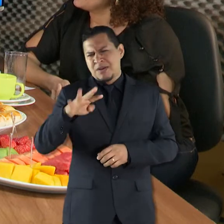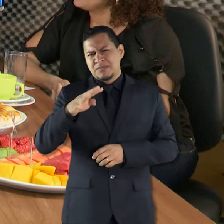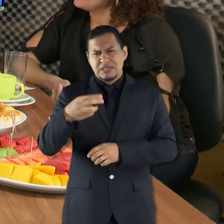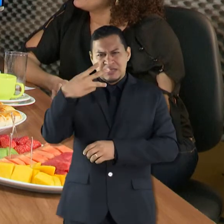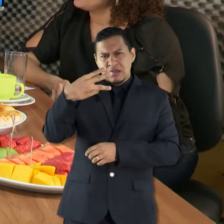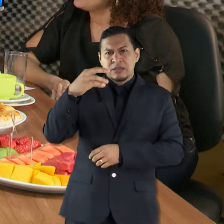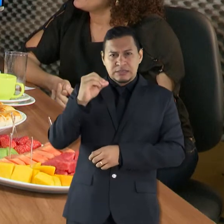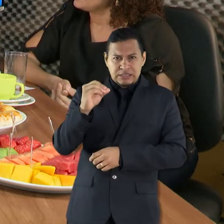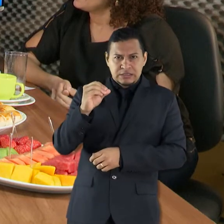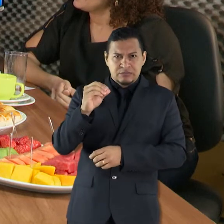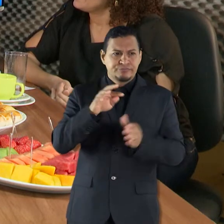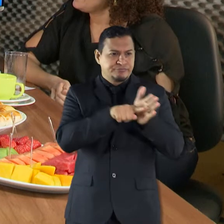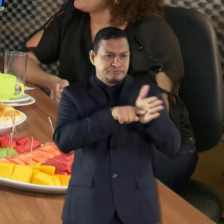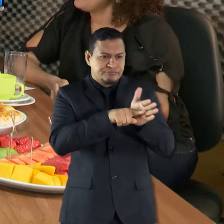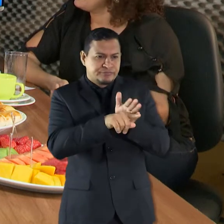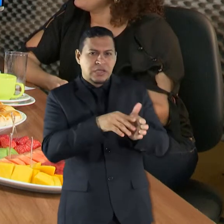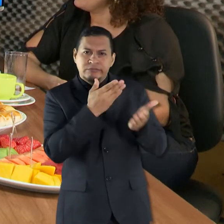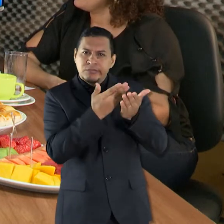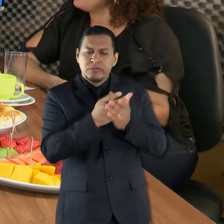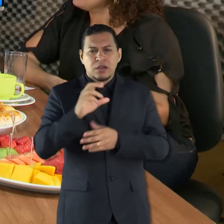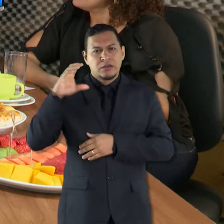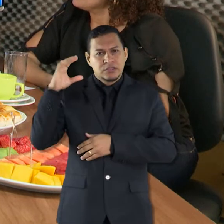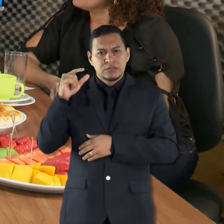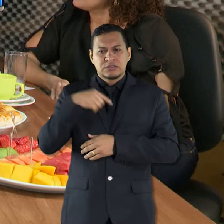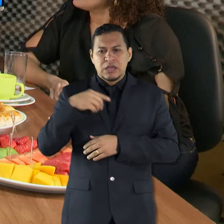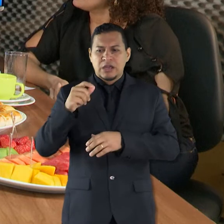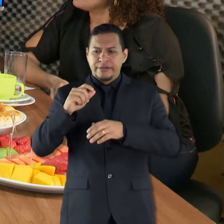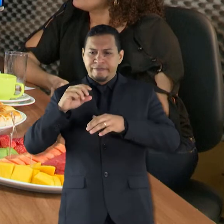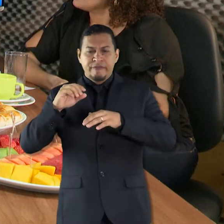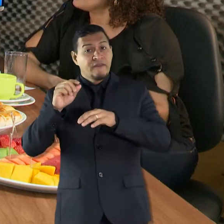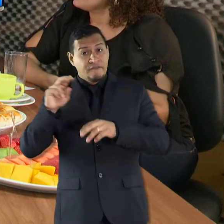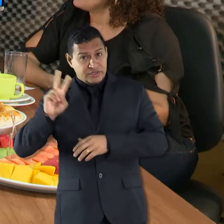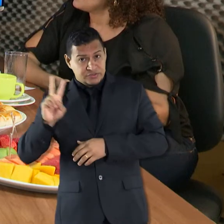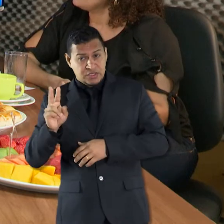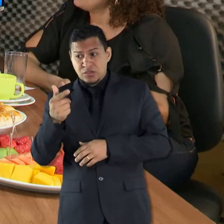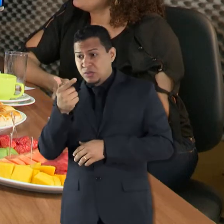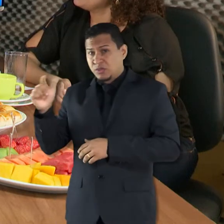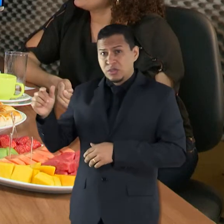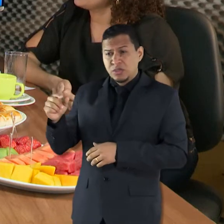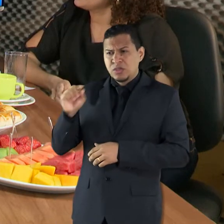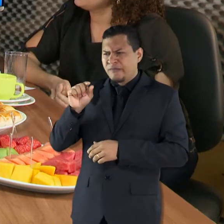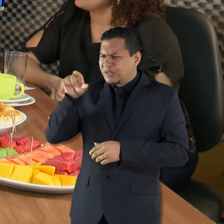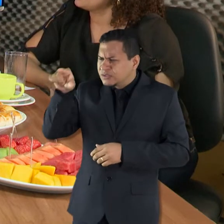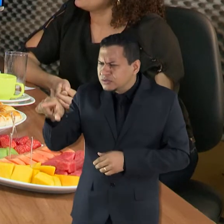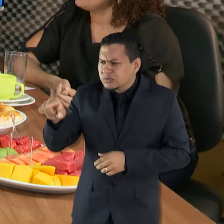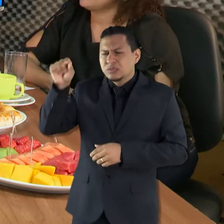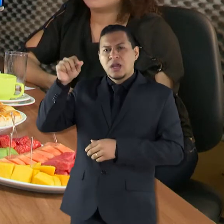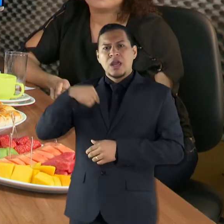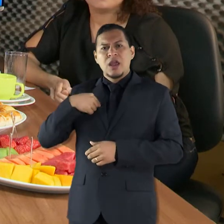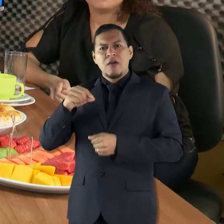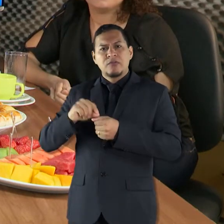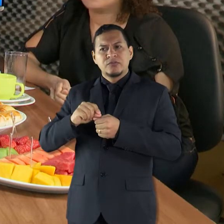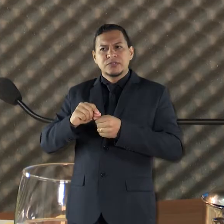pegar 30 trabalhos sobre a Venezuela, por exemplo. E um sobre a Guiana. Aí eles vão olhar aquele da Guiana de forma diferente. Olha aí a técnica aí, ó.